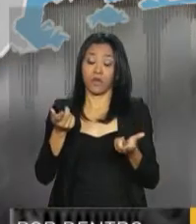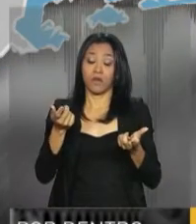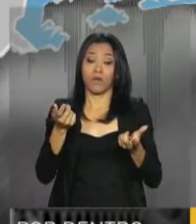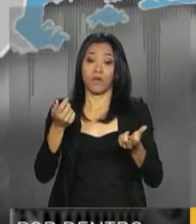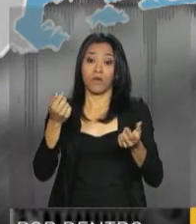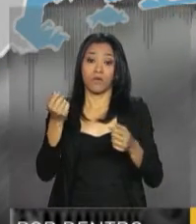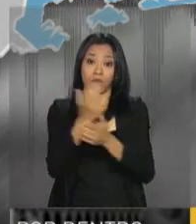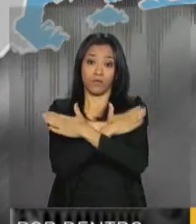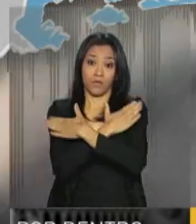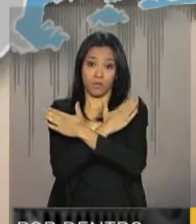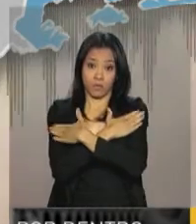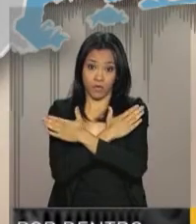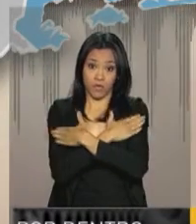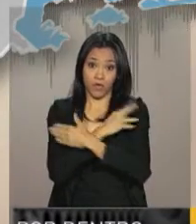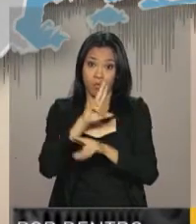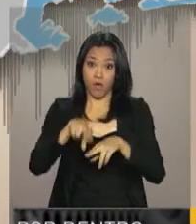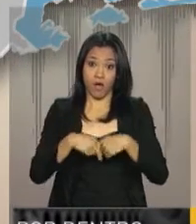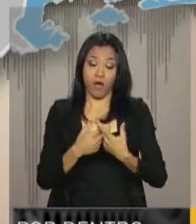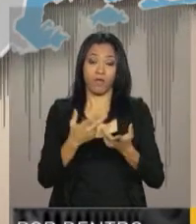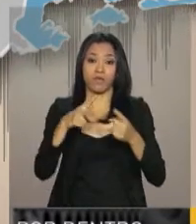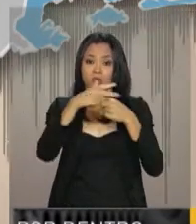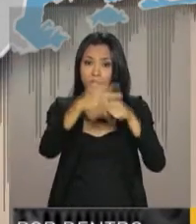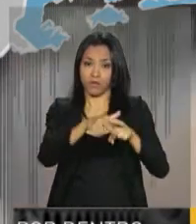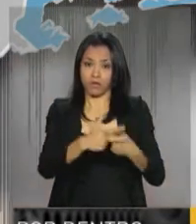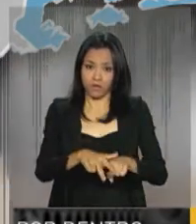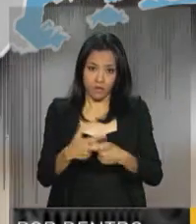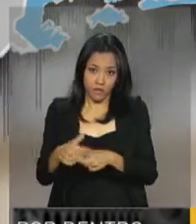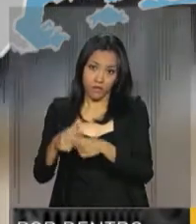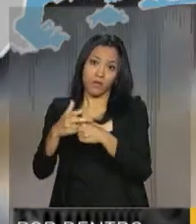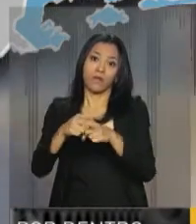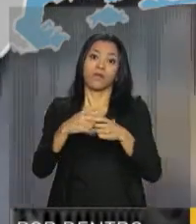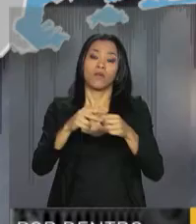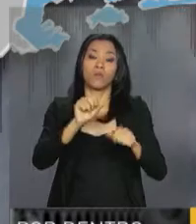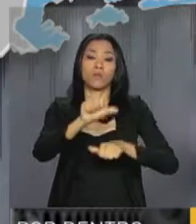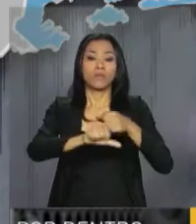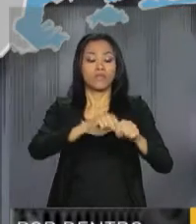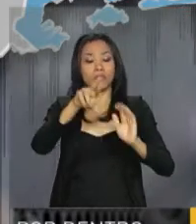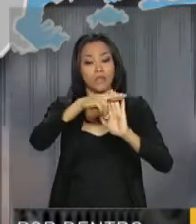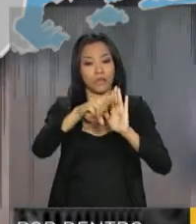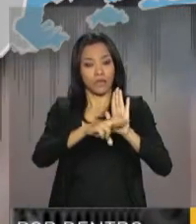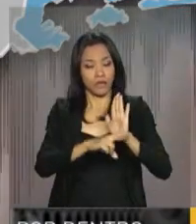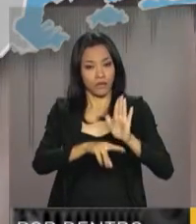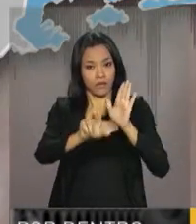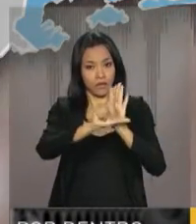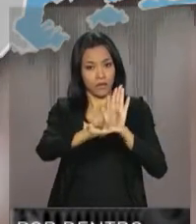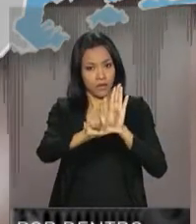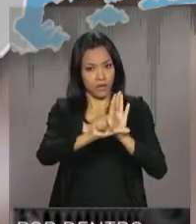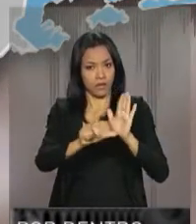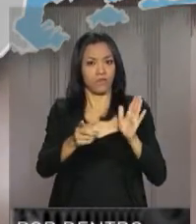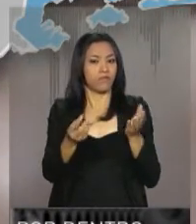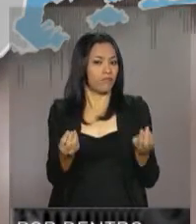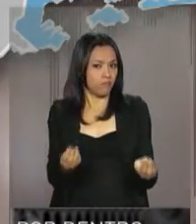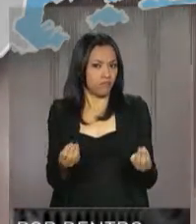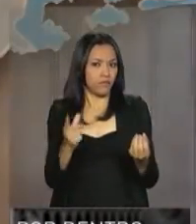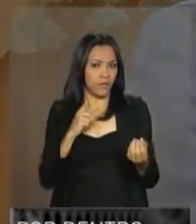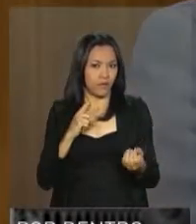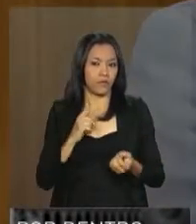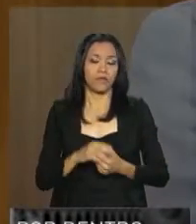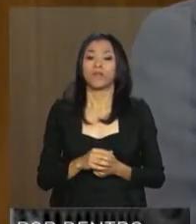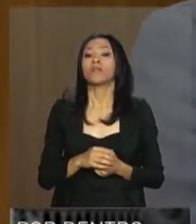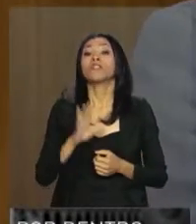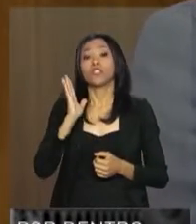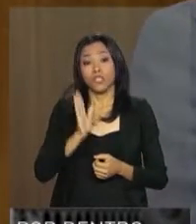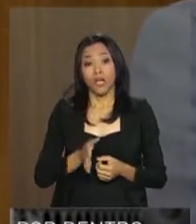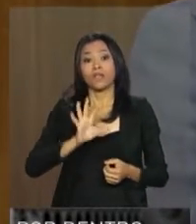reformas que foram feitas no no trabalho na nas leis trabalhistas a redução já está ocorrendo o